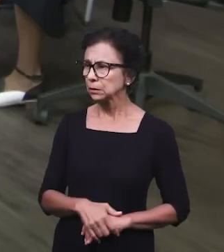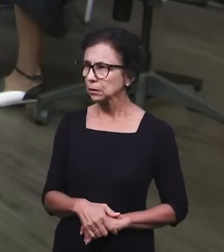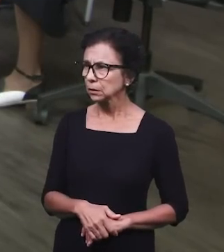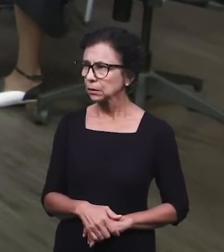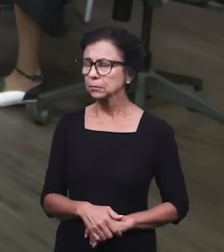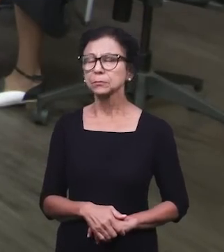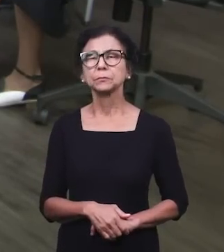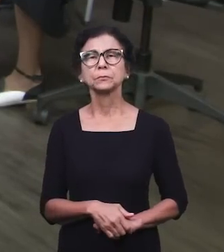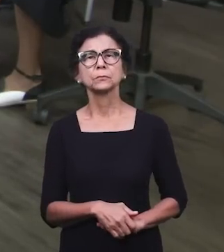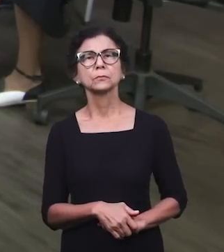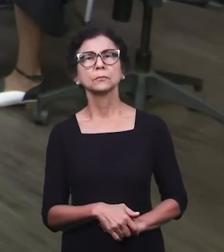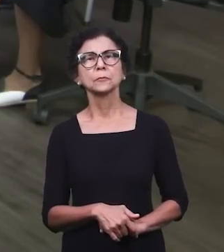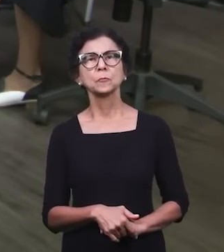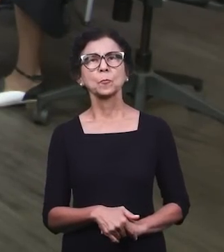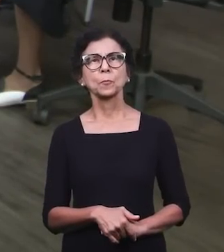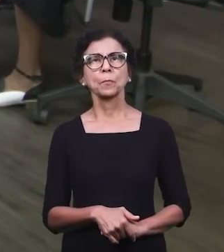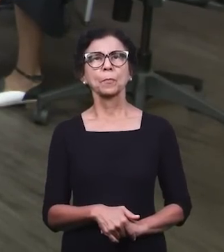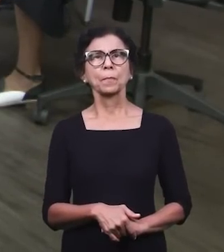Então é esse tipo de